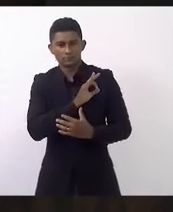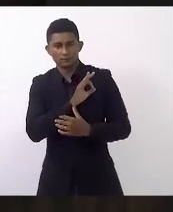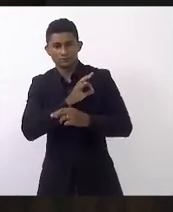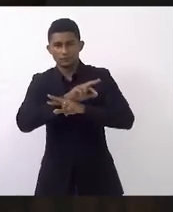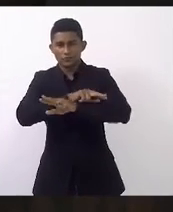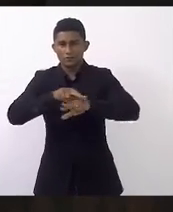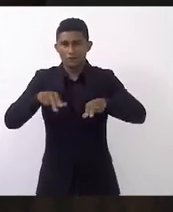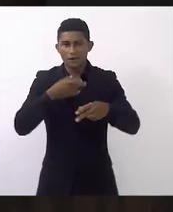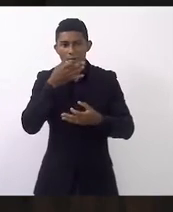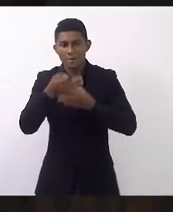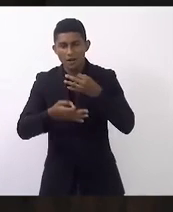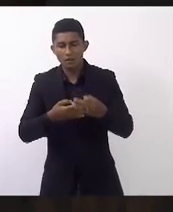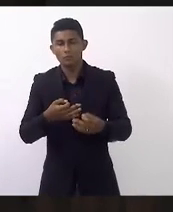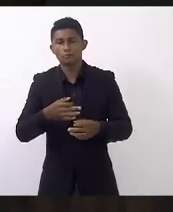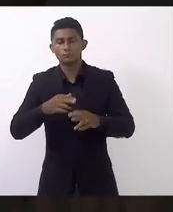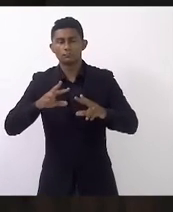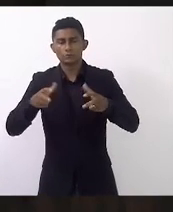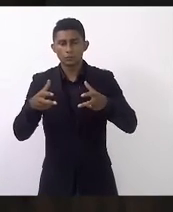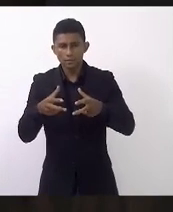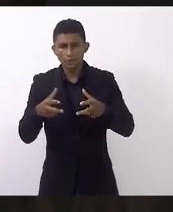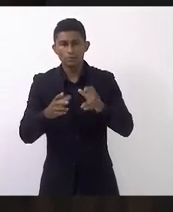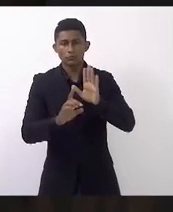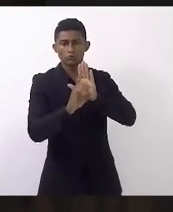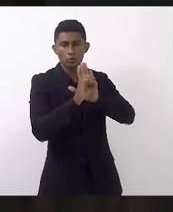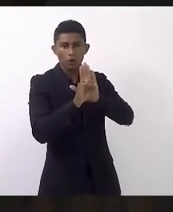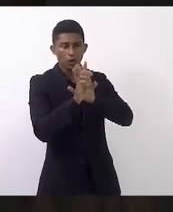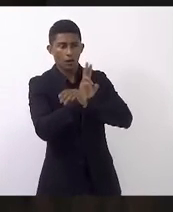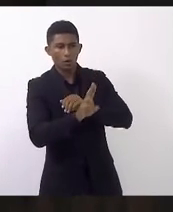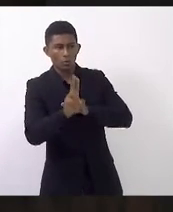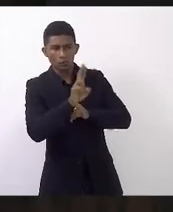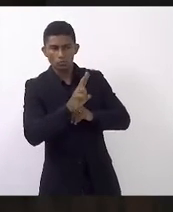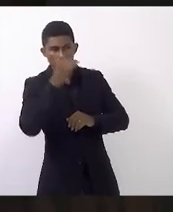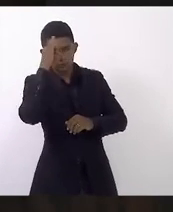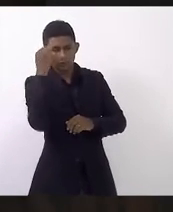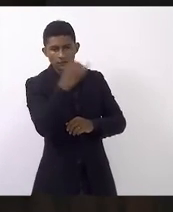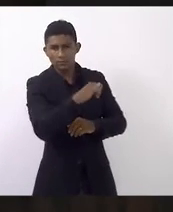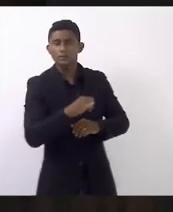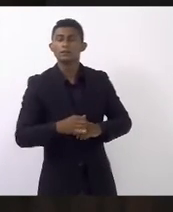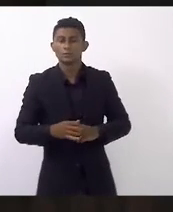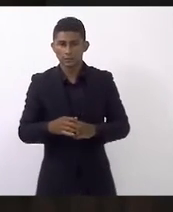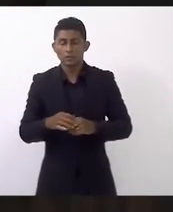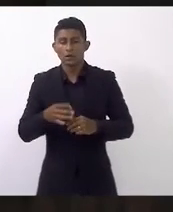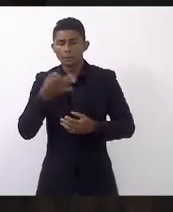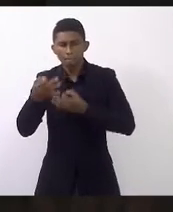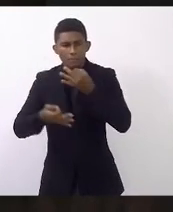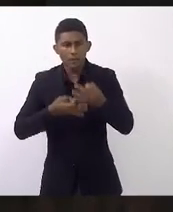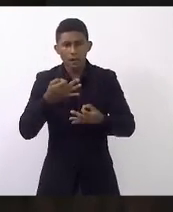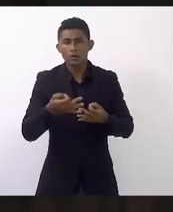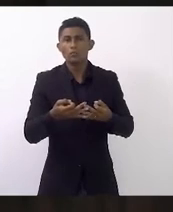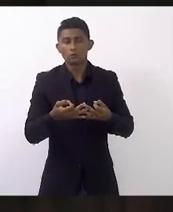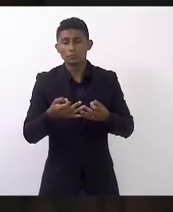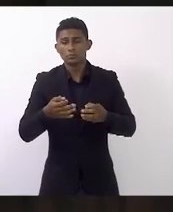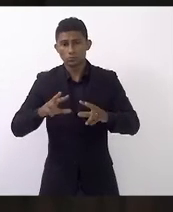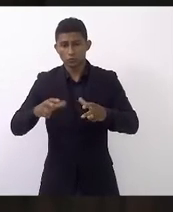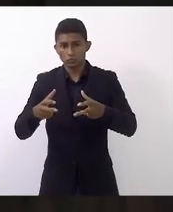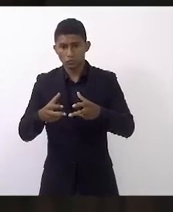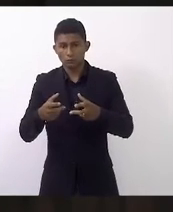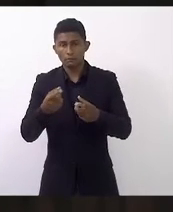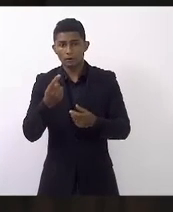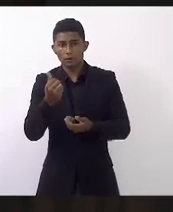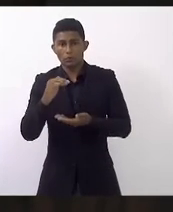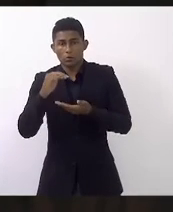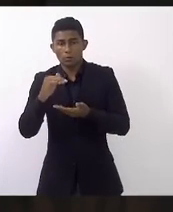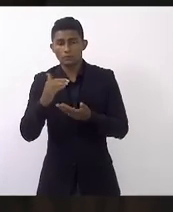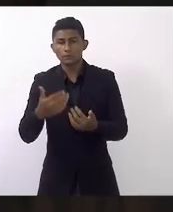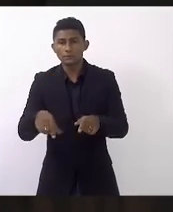Assuntos de Polícia, de Prevenção ao Uso de Drogas e Dependentes Químicos em geral, de Economia, Indústria e Comércio e de Orçamento,